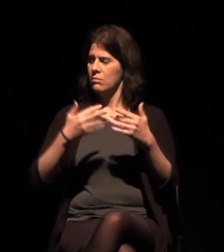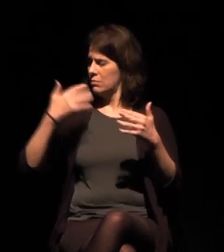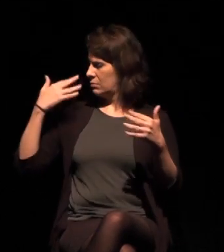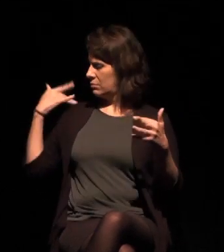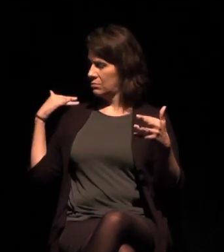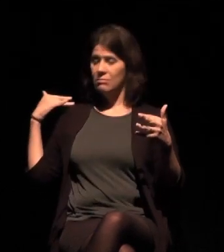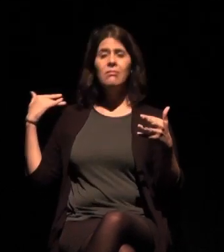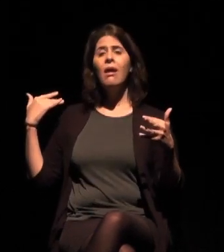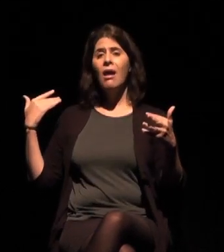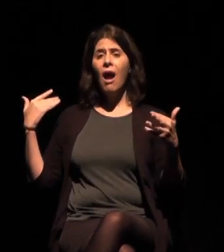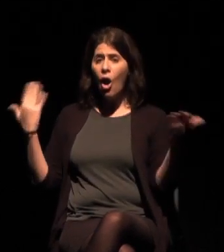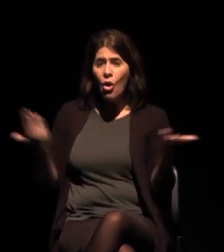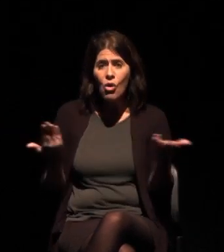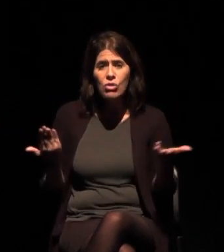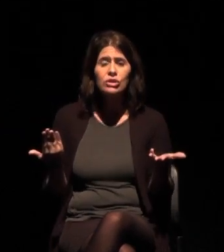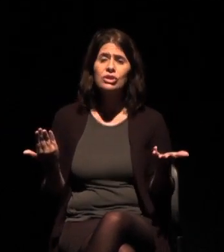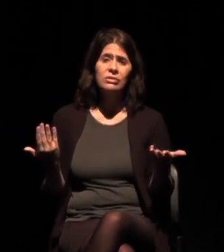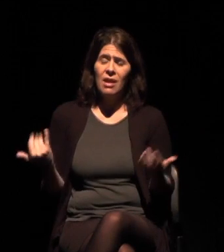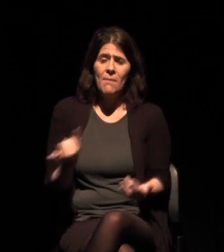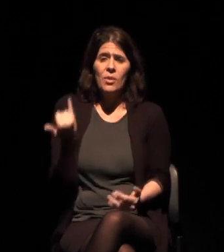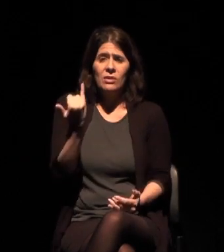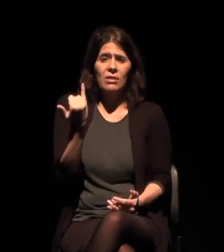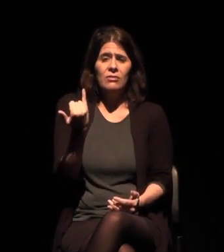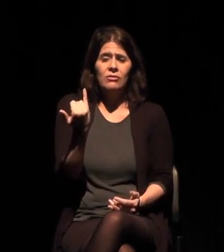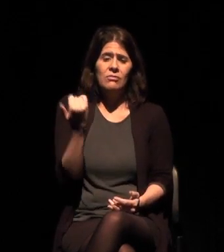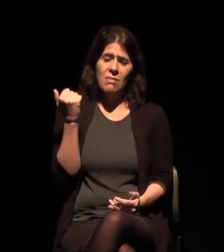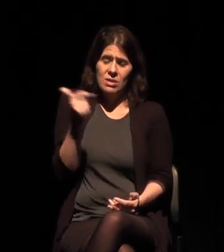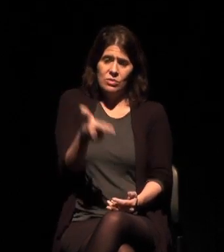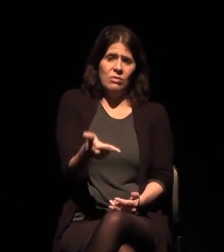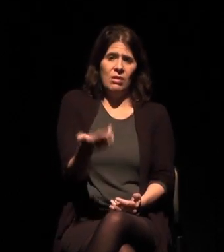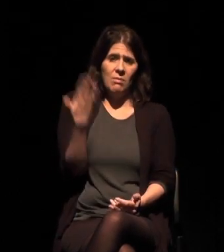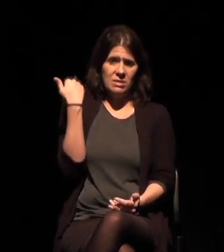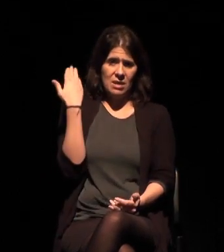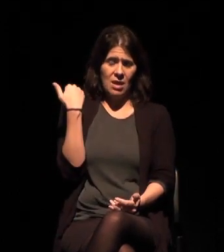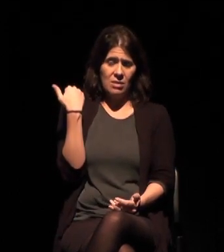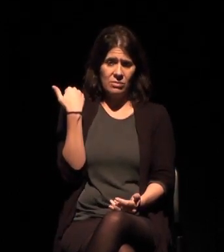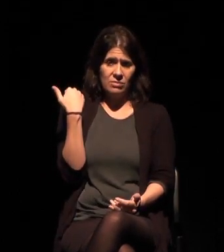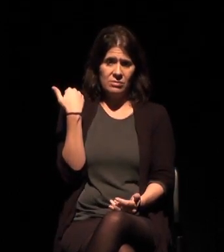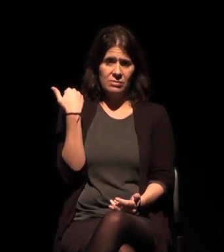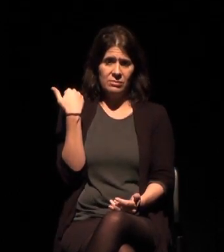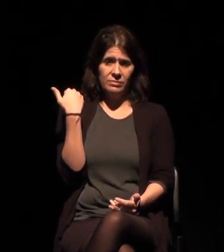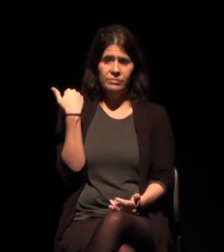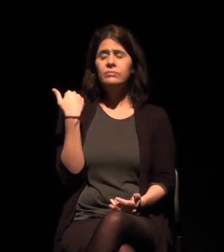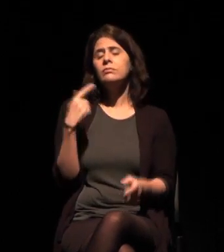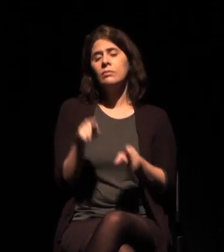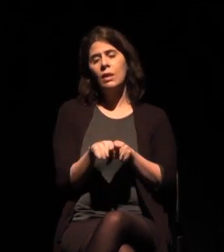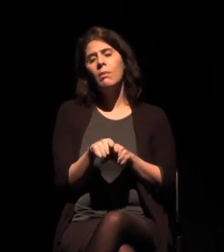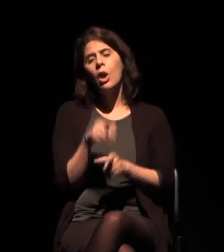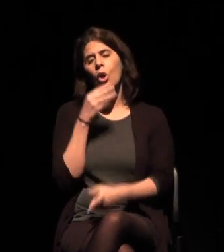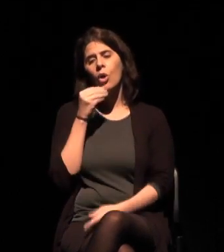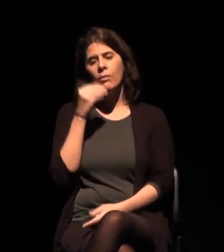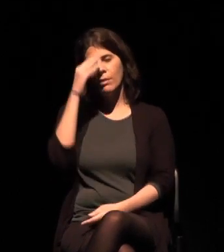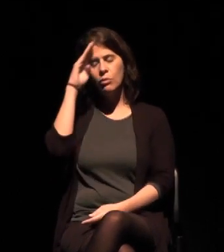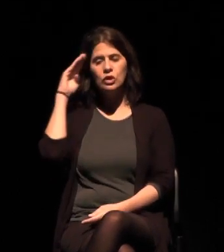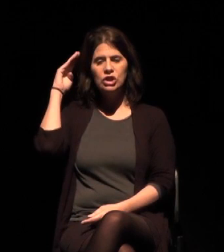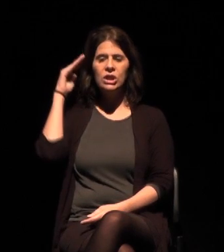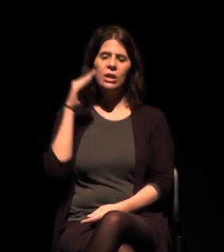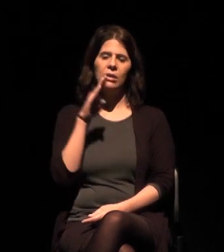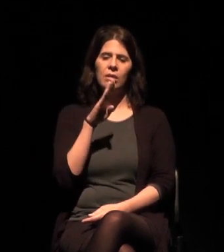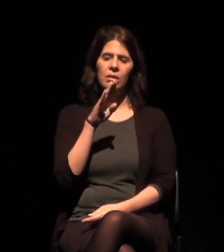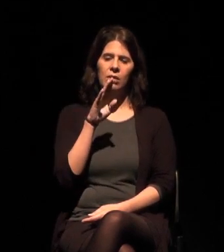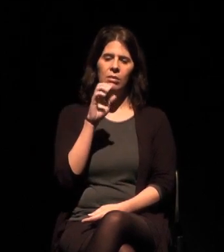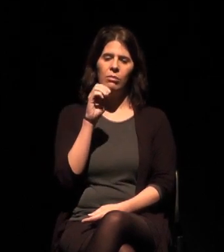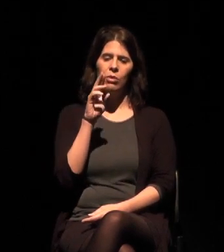muito mais importante portanto facto é produção social como quer e é que foi tão criticado mas